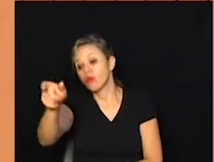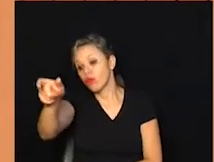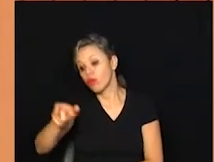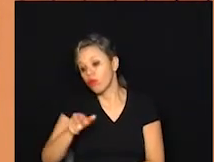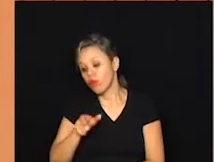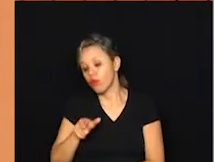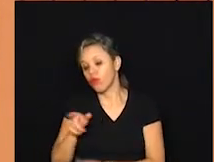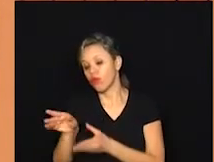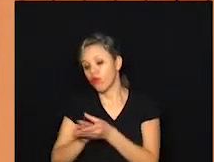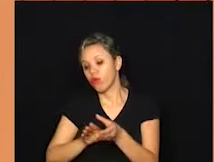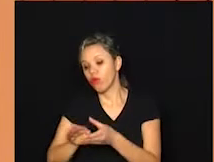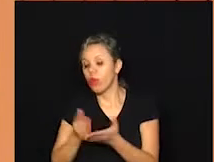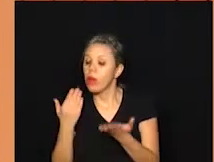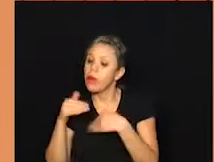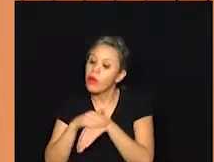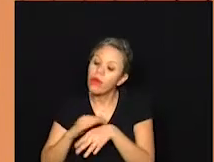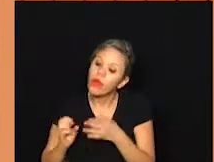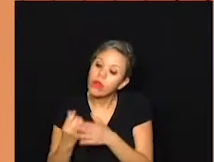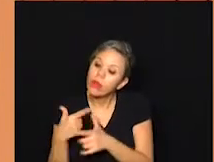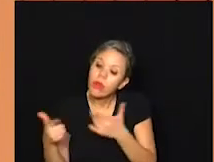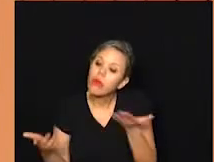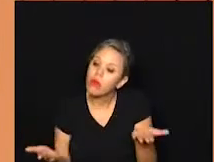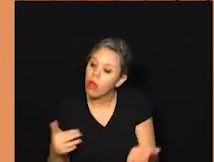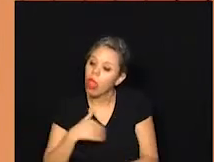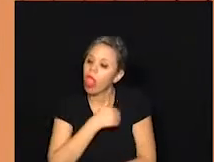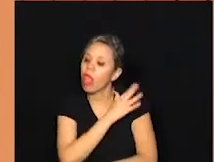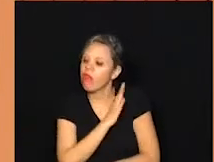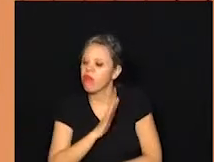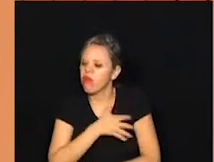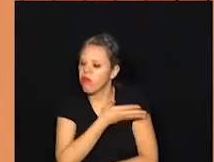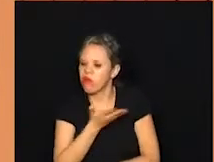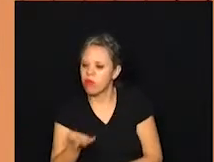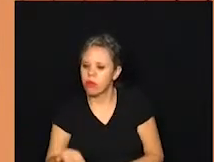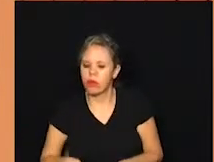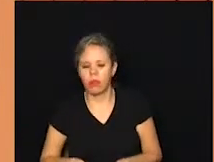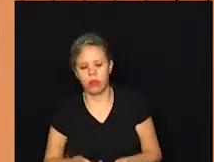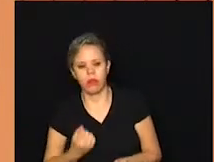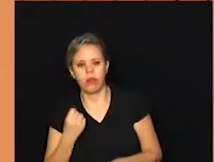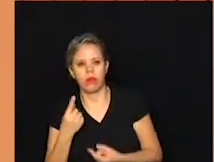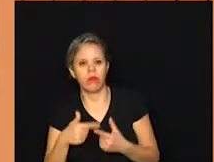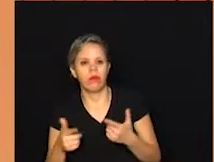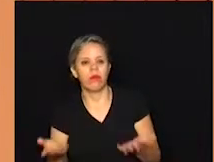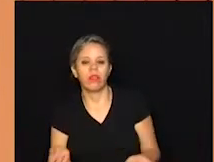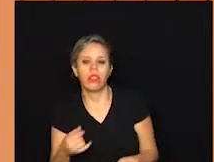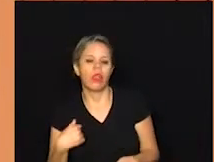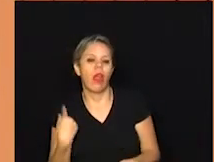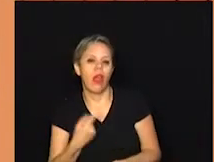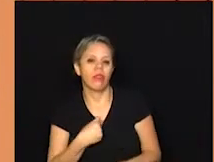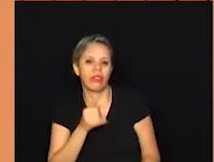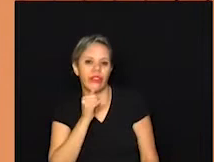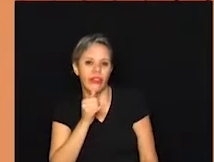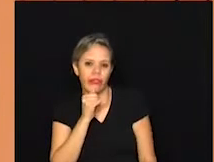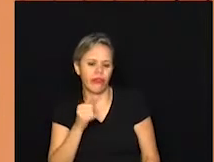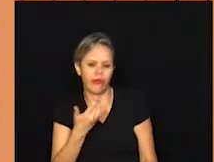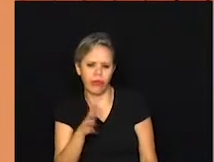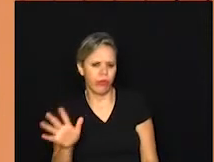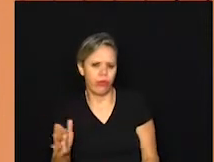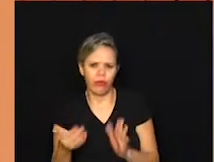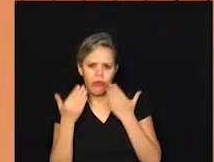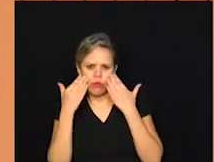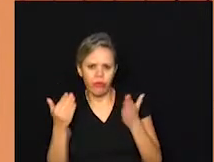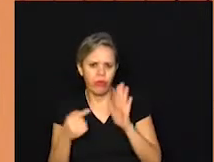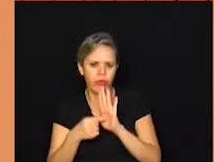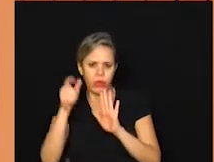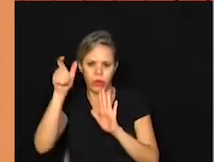ao conselho para conversar sobre isso, né? Então, em alguns casos, a gente prefere não expor